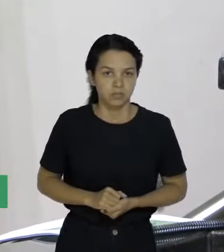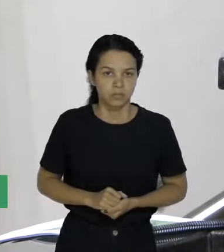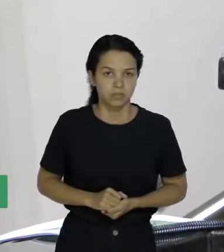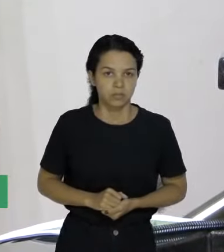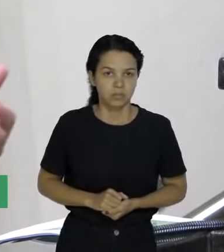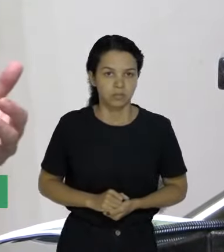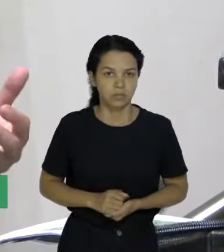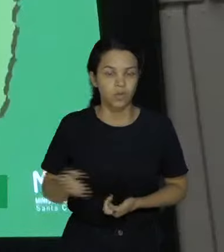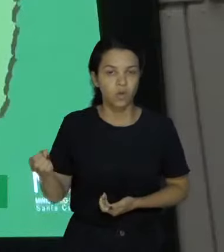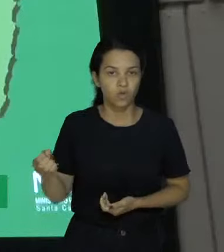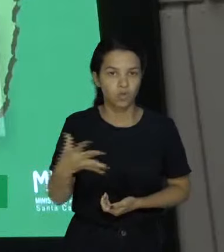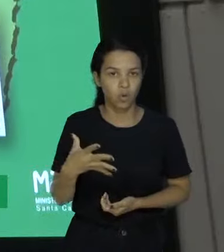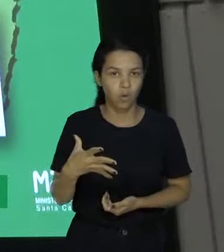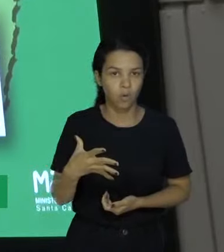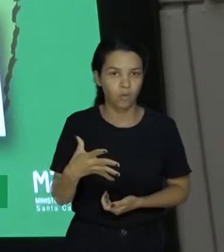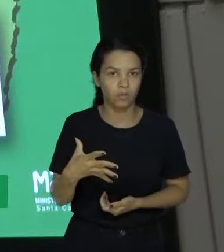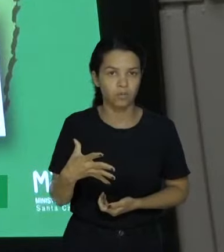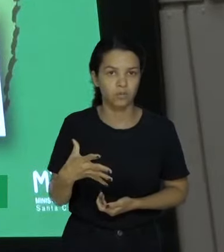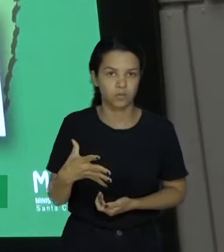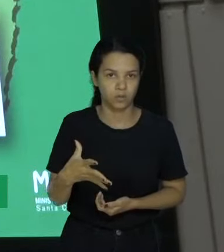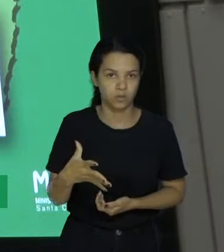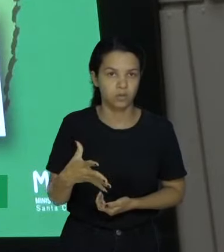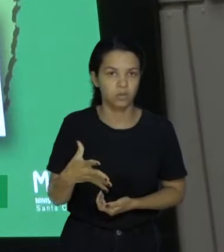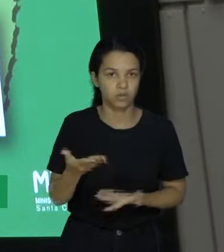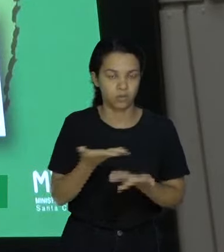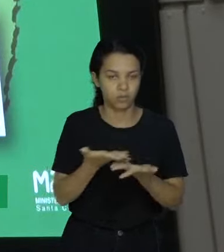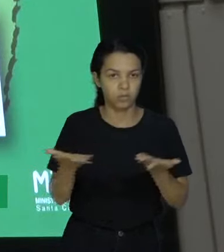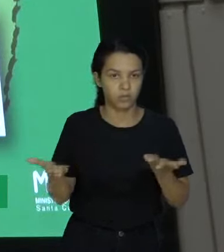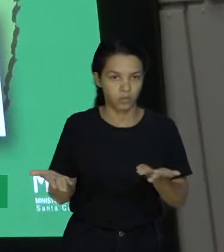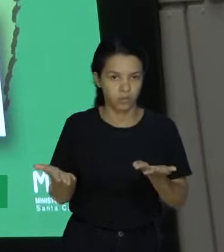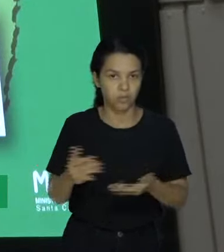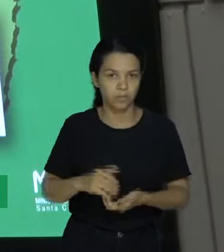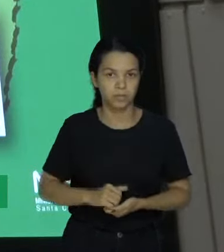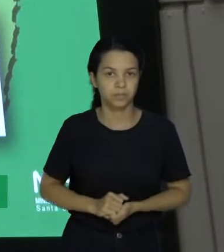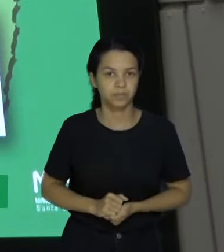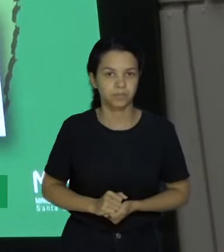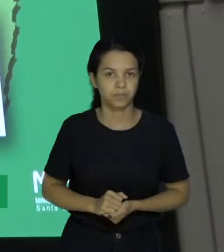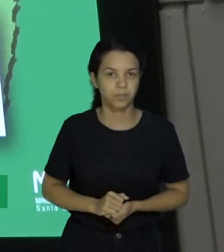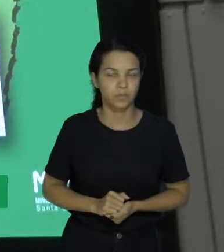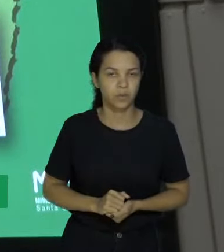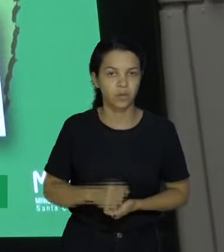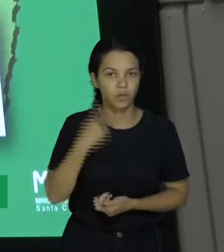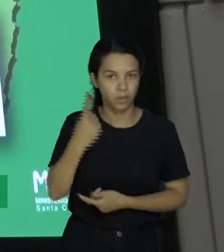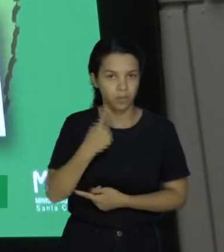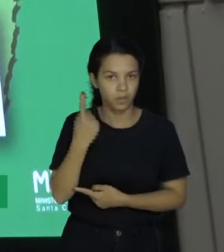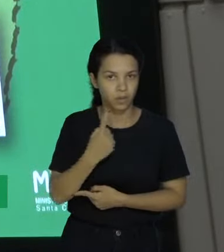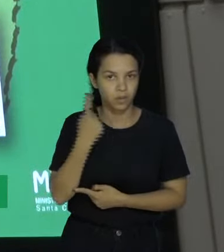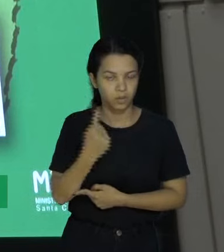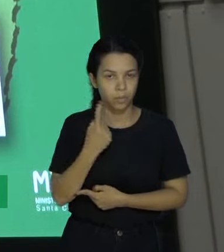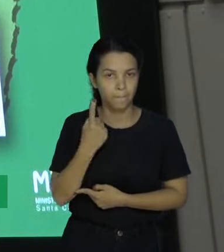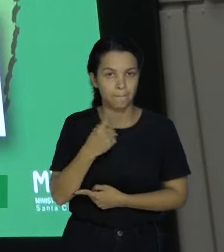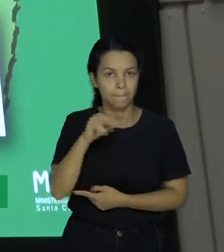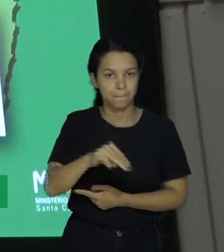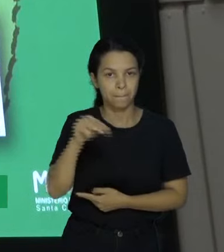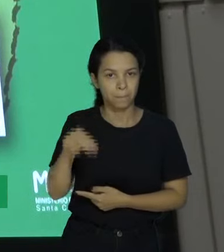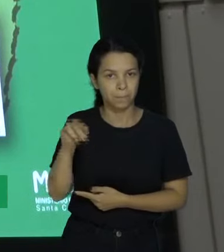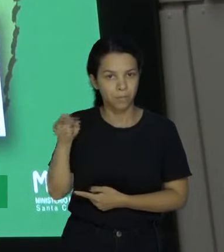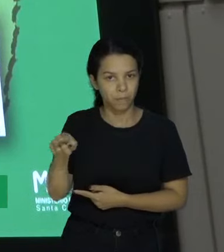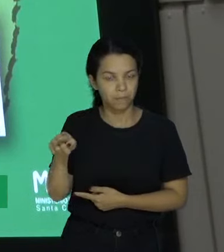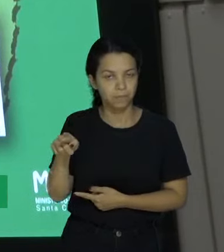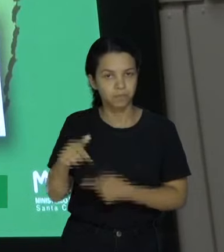novas realidades Deputado Mário Mota vossa excelência é um homem da comunicação exigem